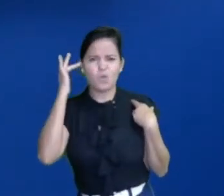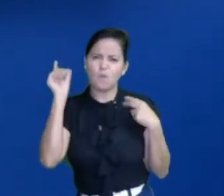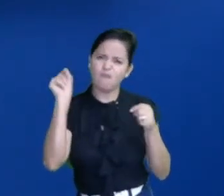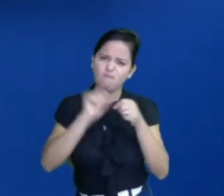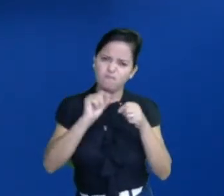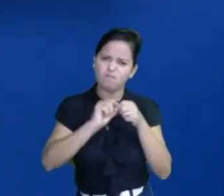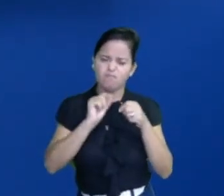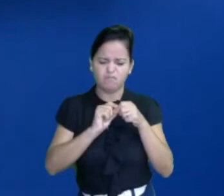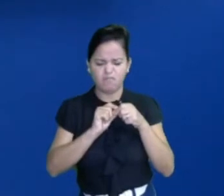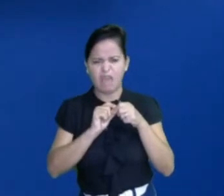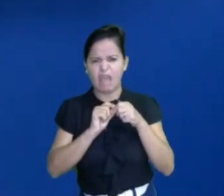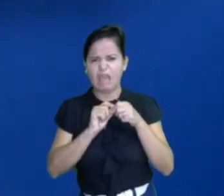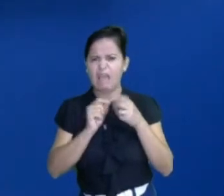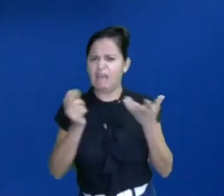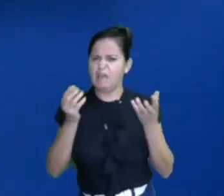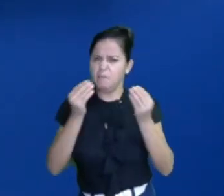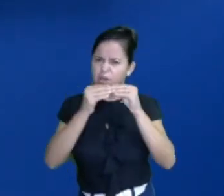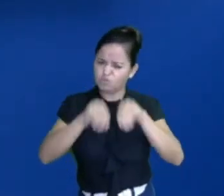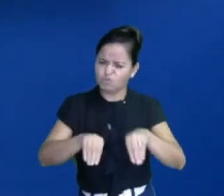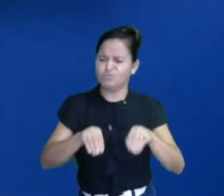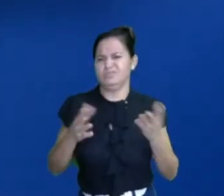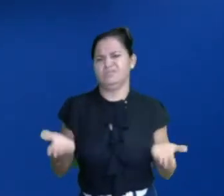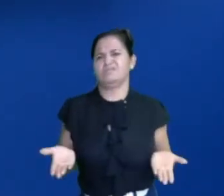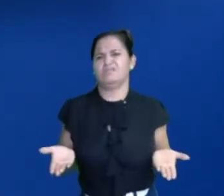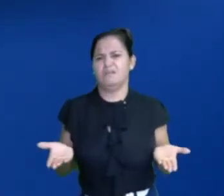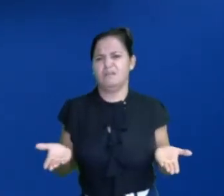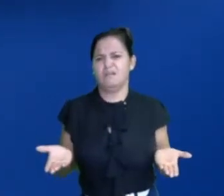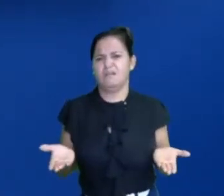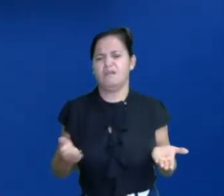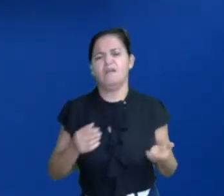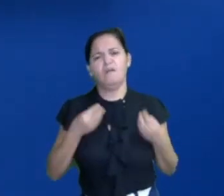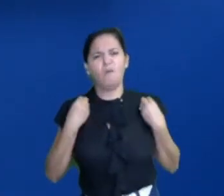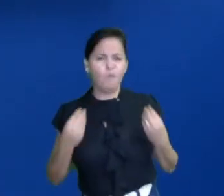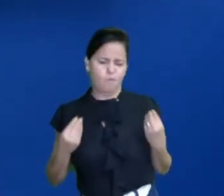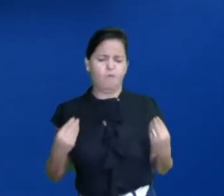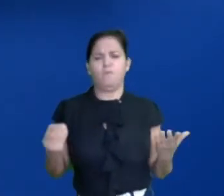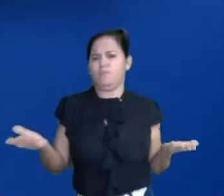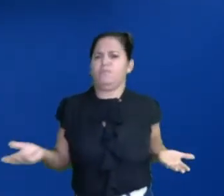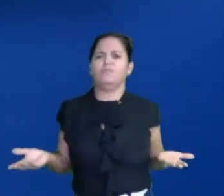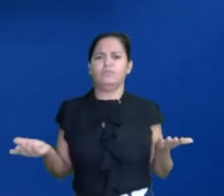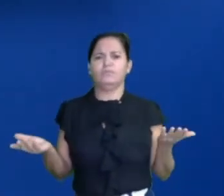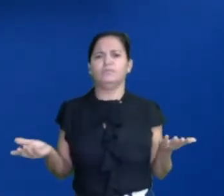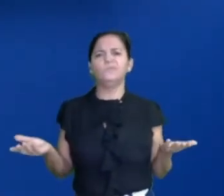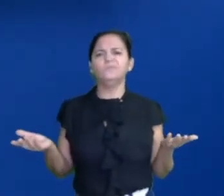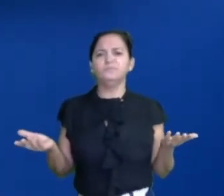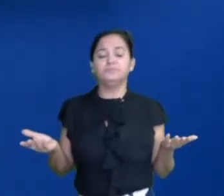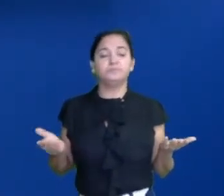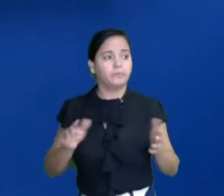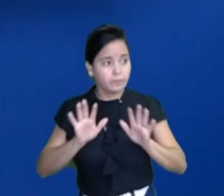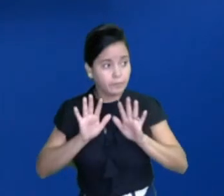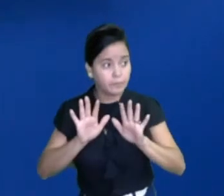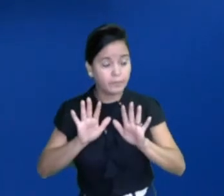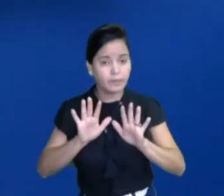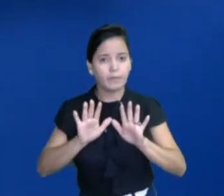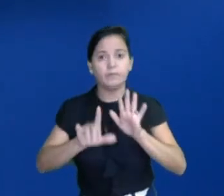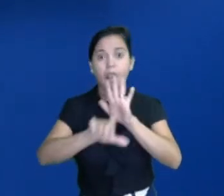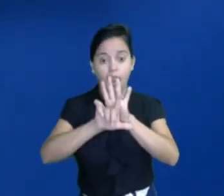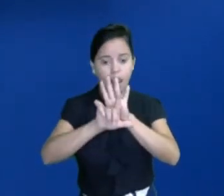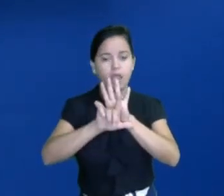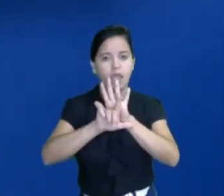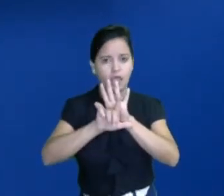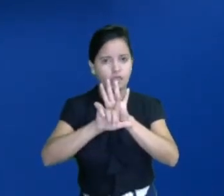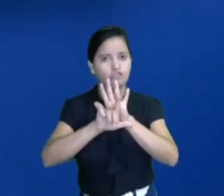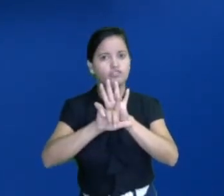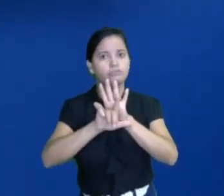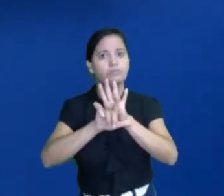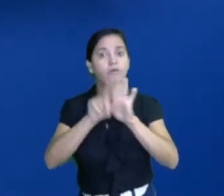destroem. É destruir aquilo que você está pagando. Como assim? Então, ó, existem leis,